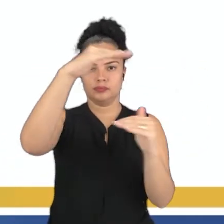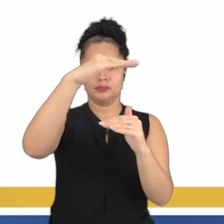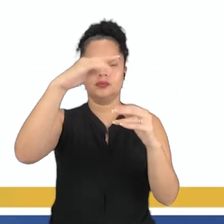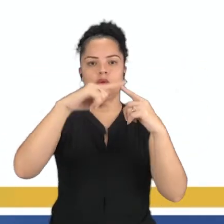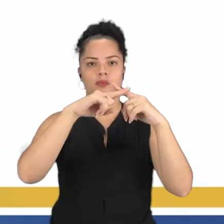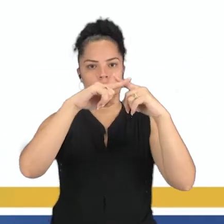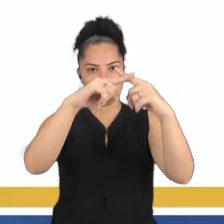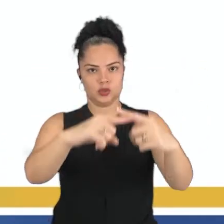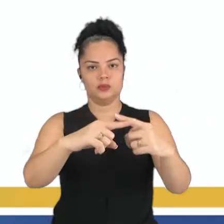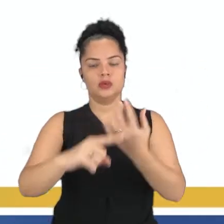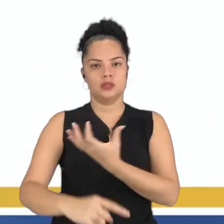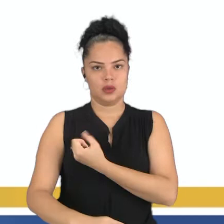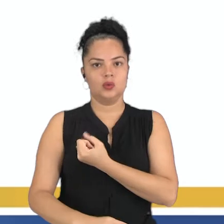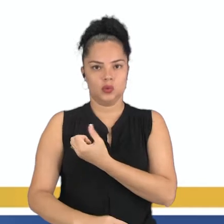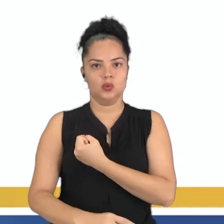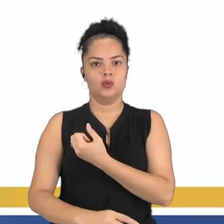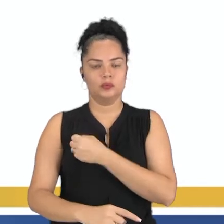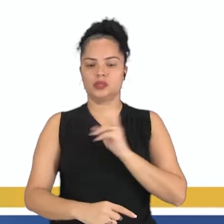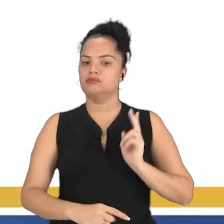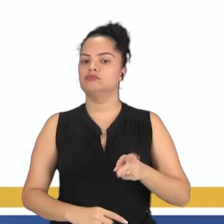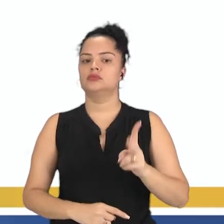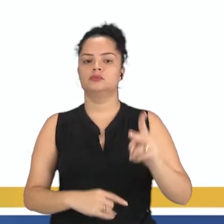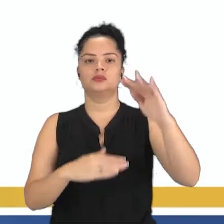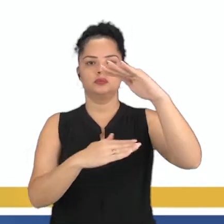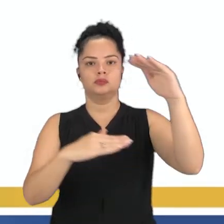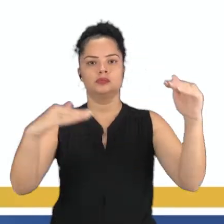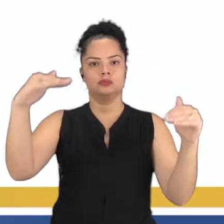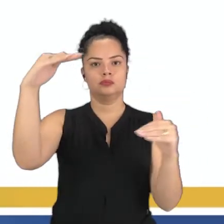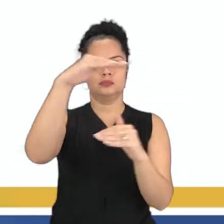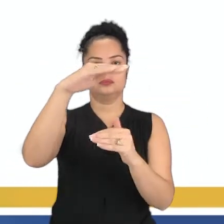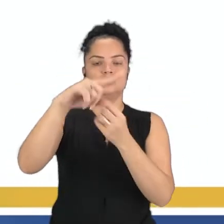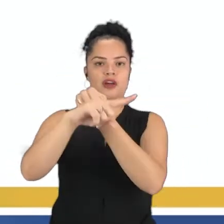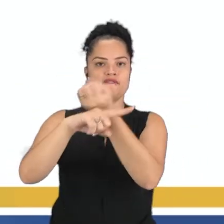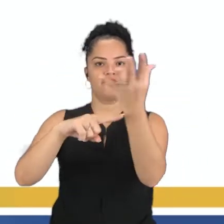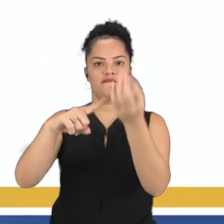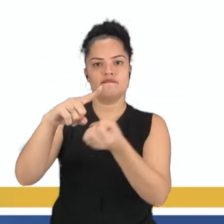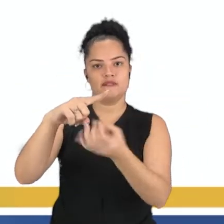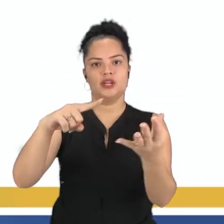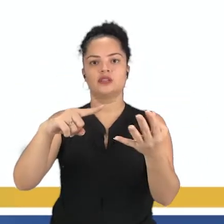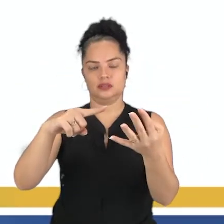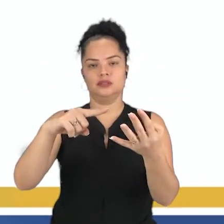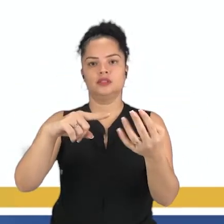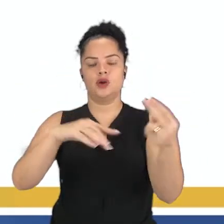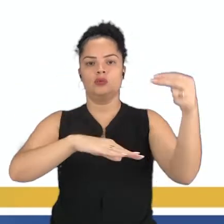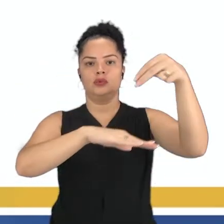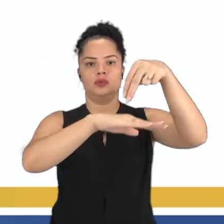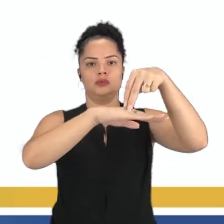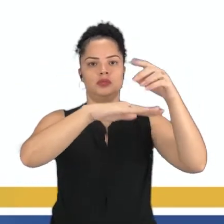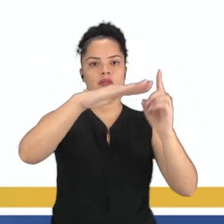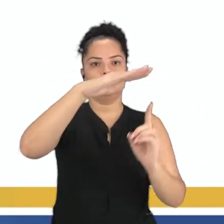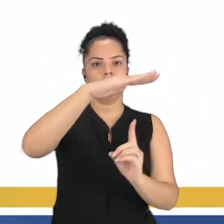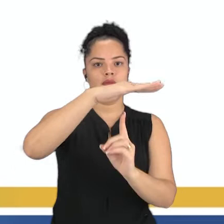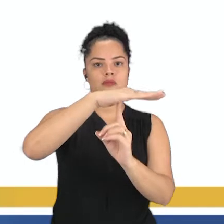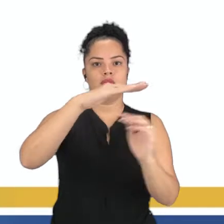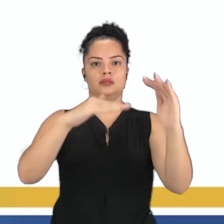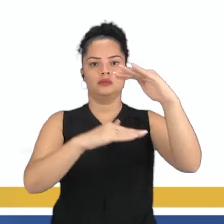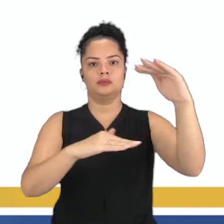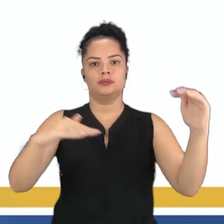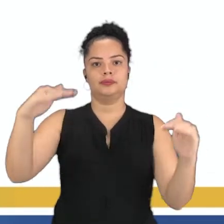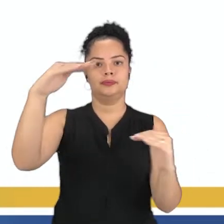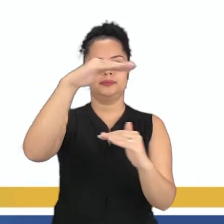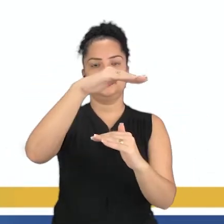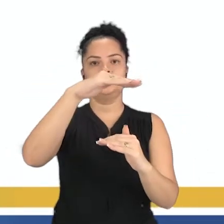número racional é o inverter a sua forma fracionária. Perceba no terceiro caso especialmente que o 3/4,